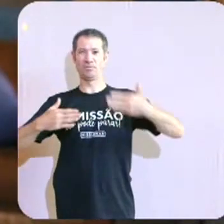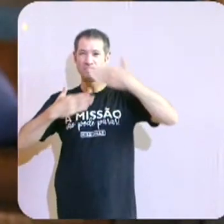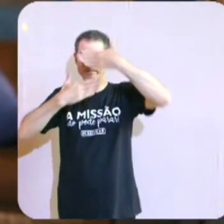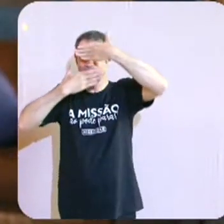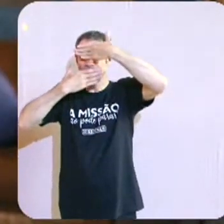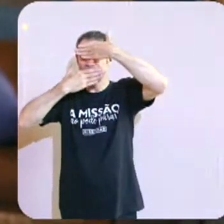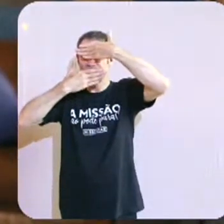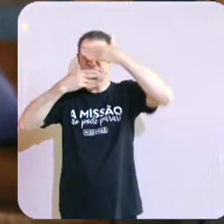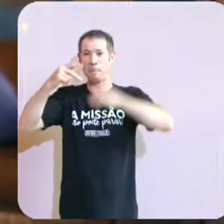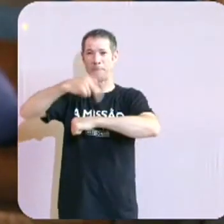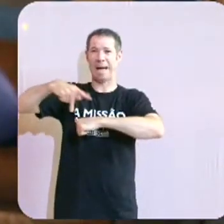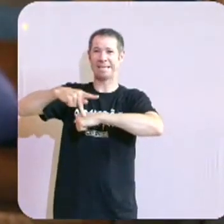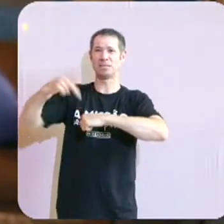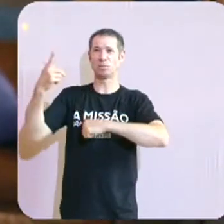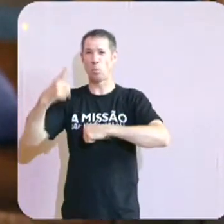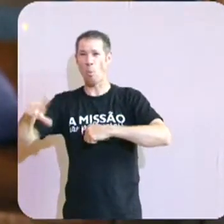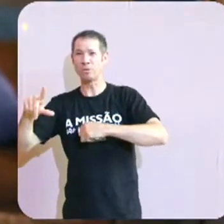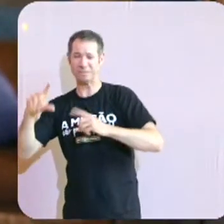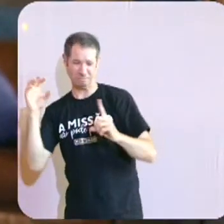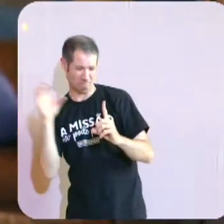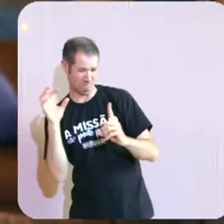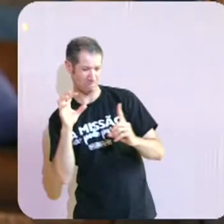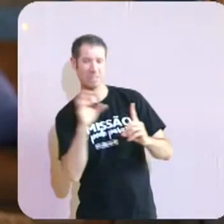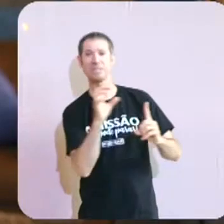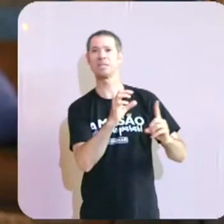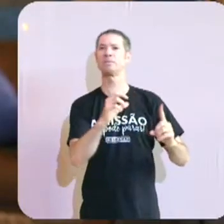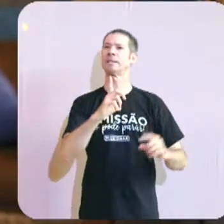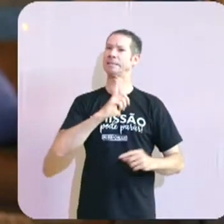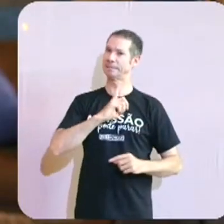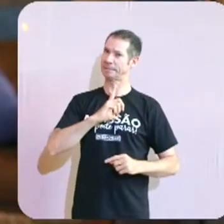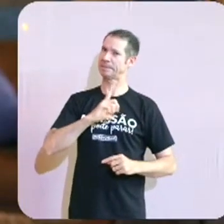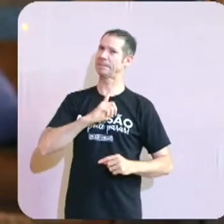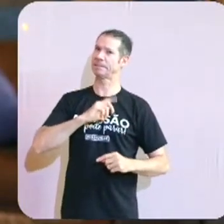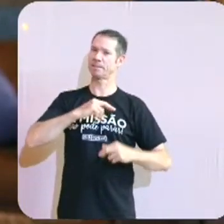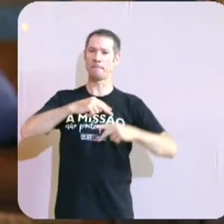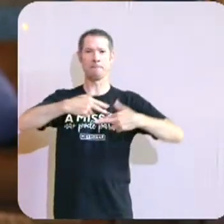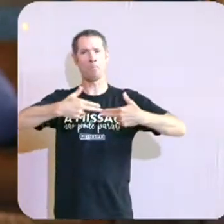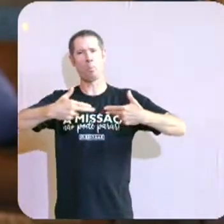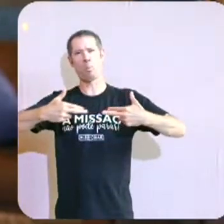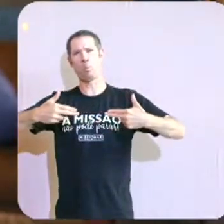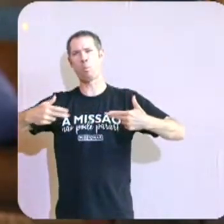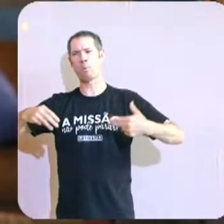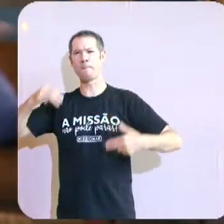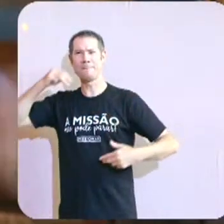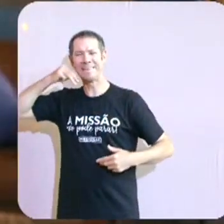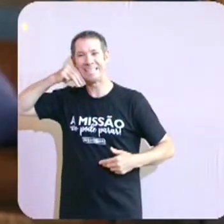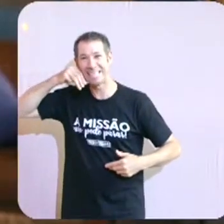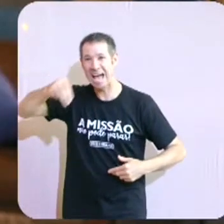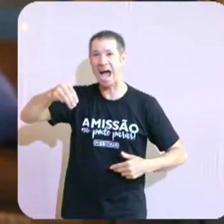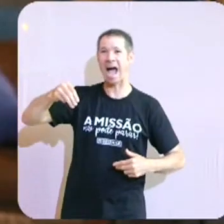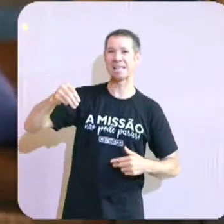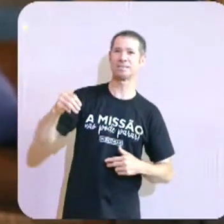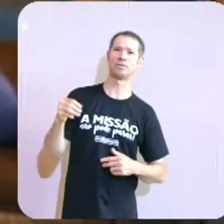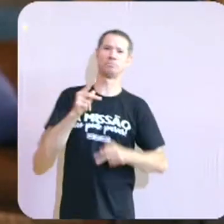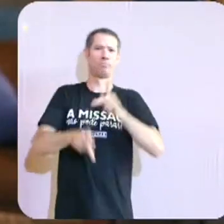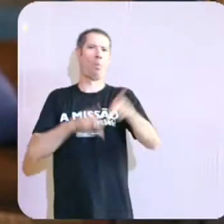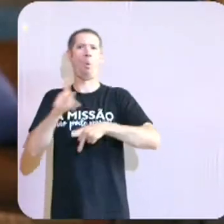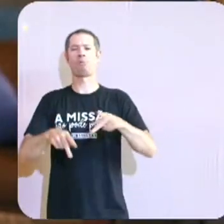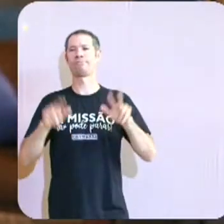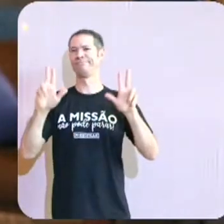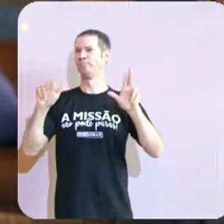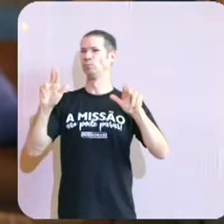outros, mesmo nos mais perseguidos, ainda existem milhares e milhares de etnias que nunca ouviram falar de